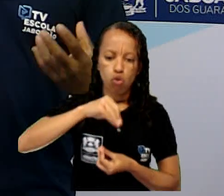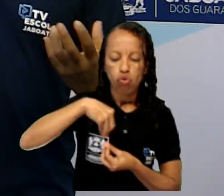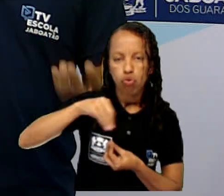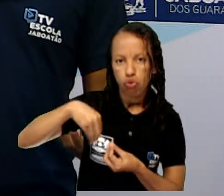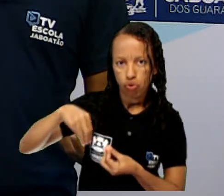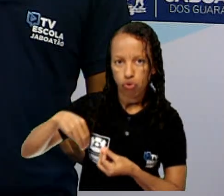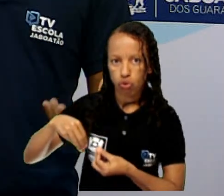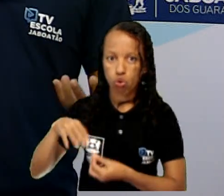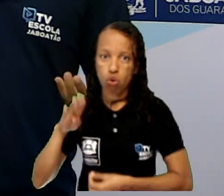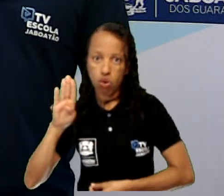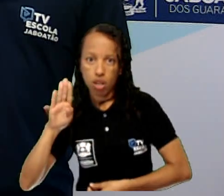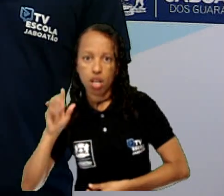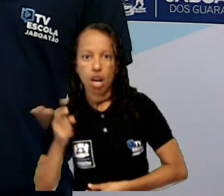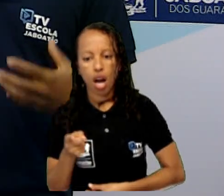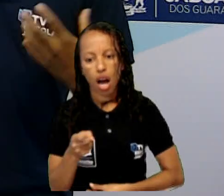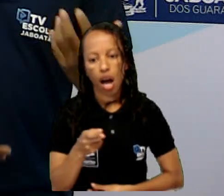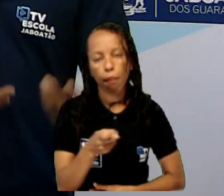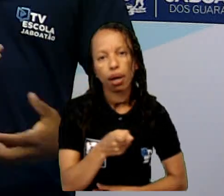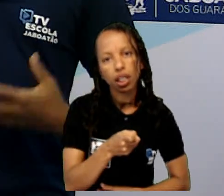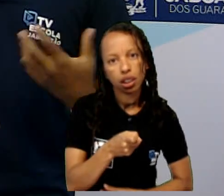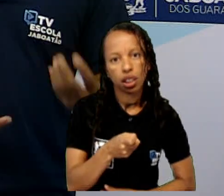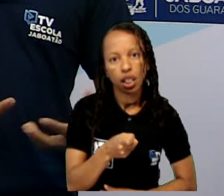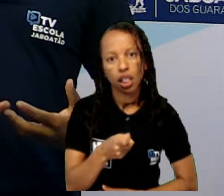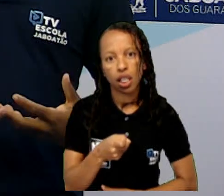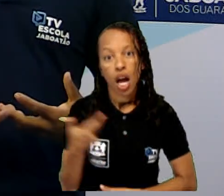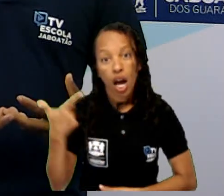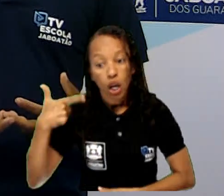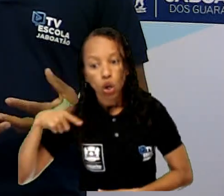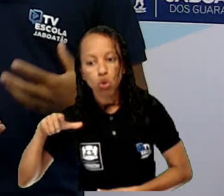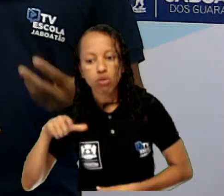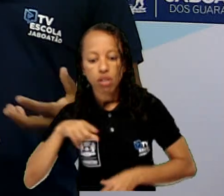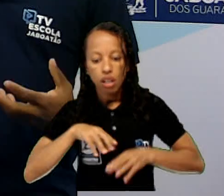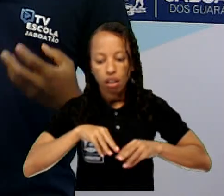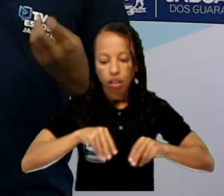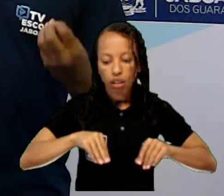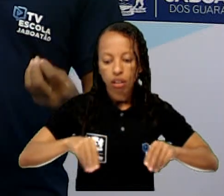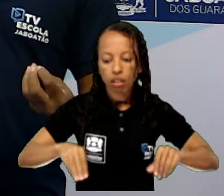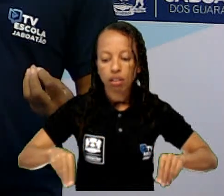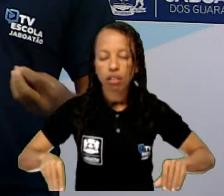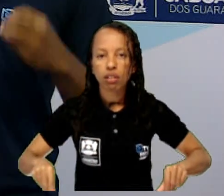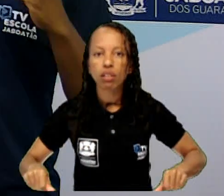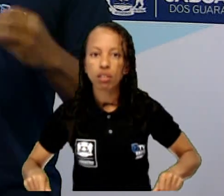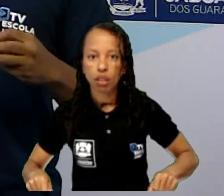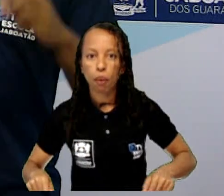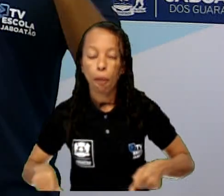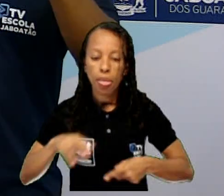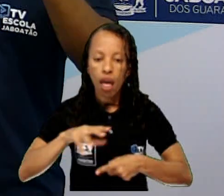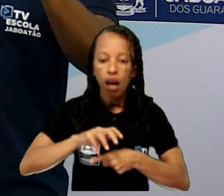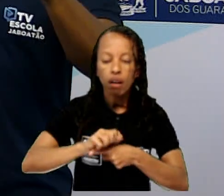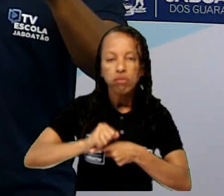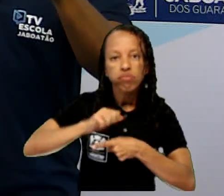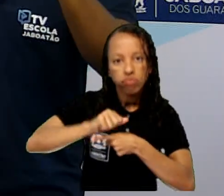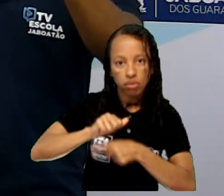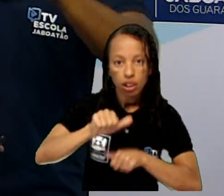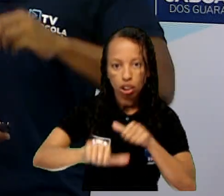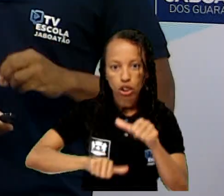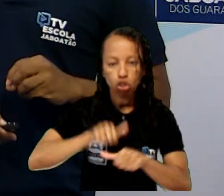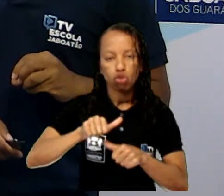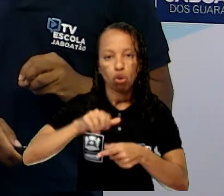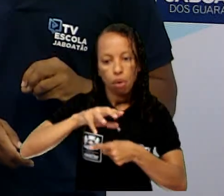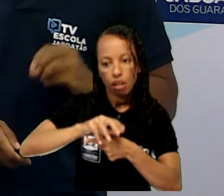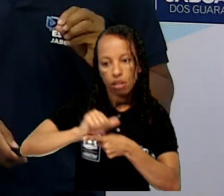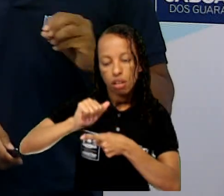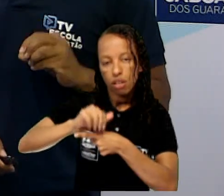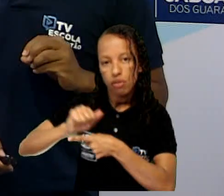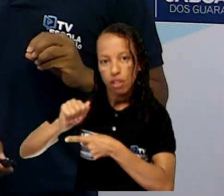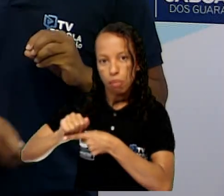materiais mortos no ecossistema, transformando também em sais minerais e vitaminas. Vamos ver mais